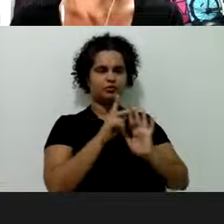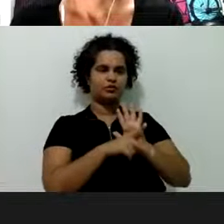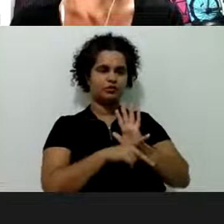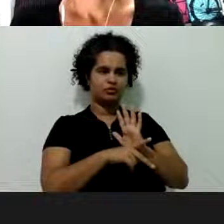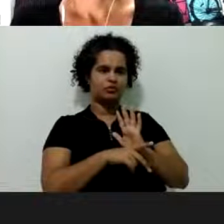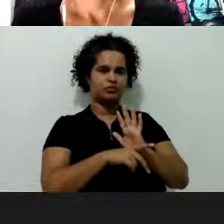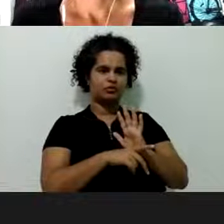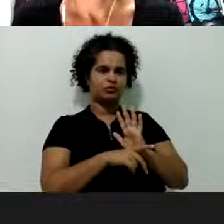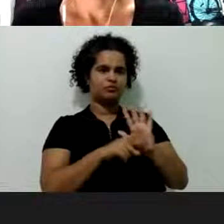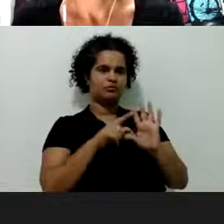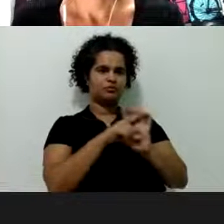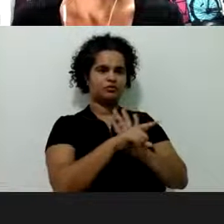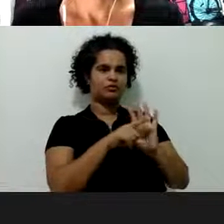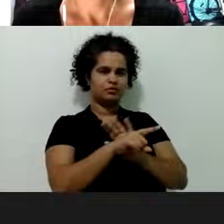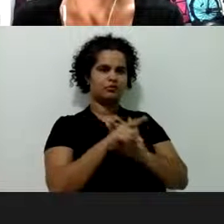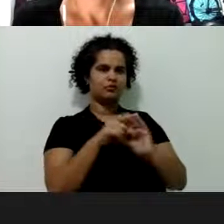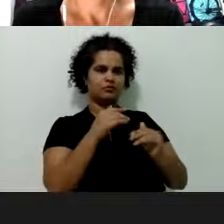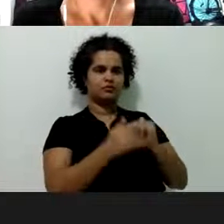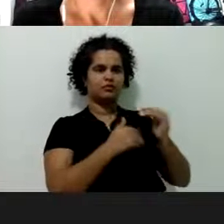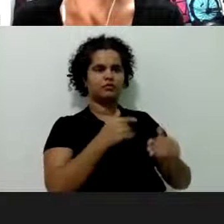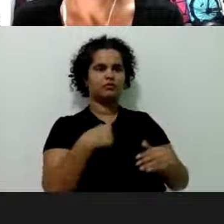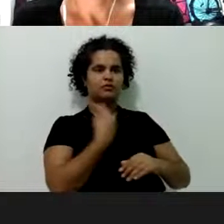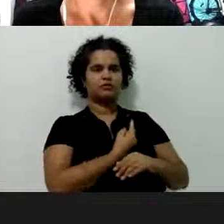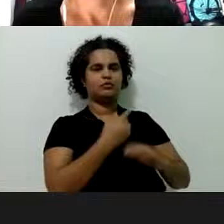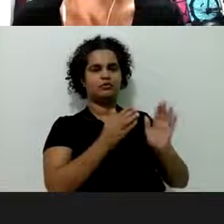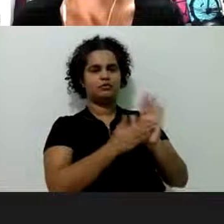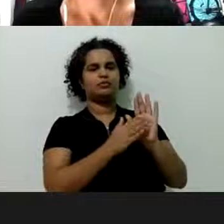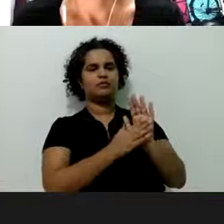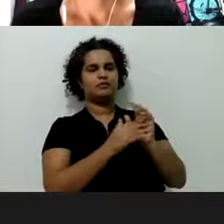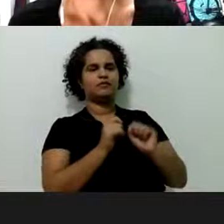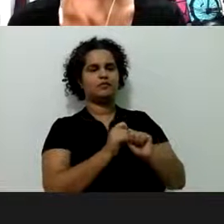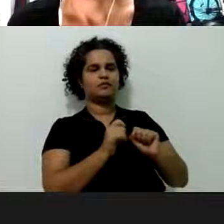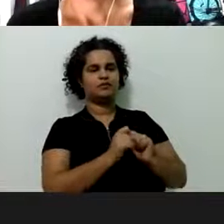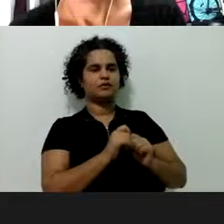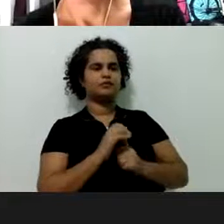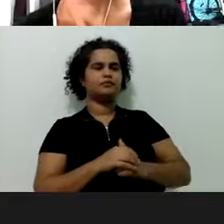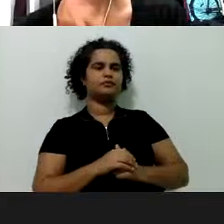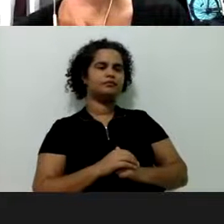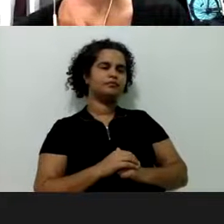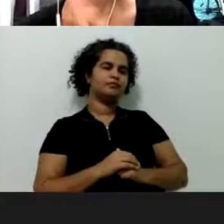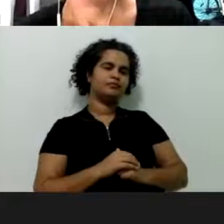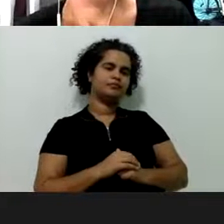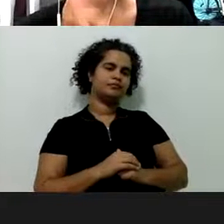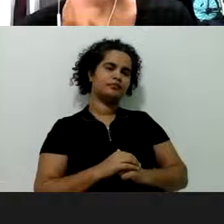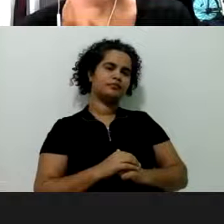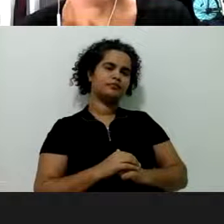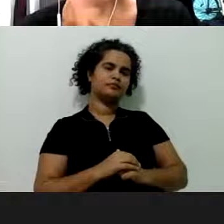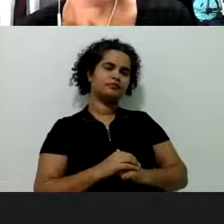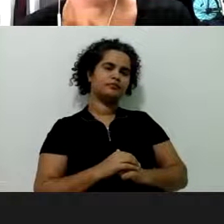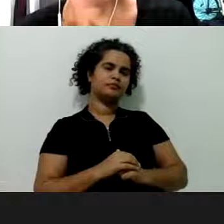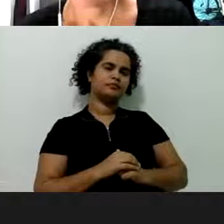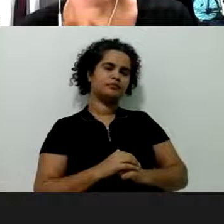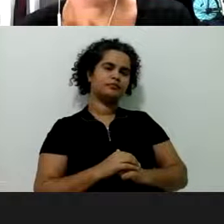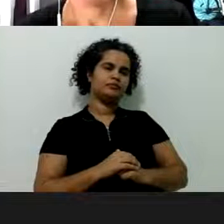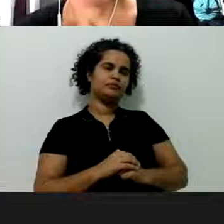isso exatamente porque a gente está desenvolvendo uma proposta, né? E aí a gente, por enquanto, a gente